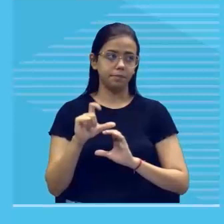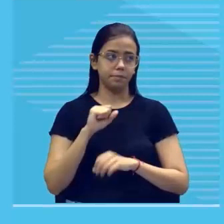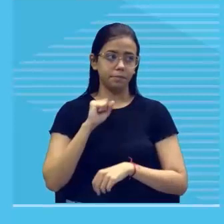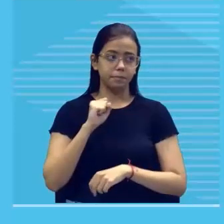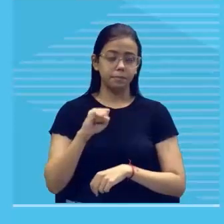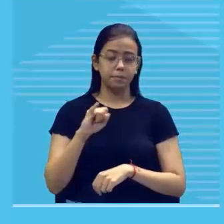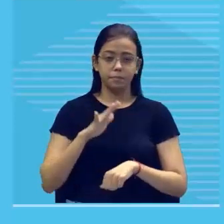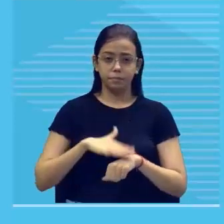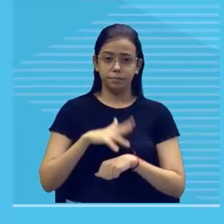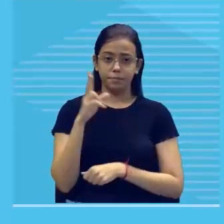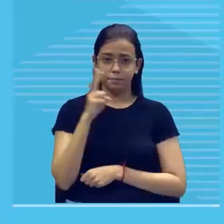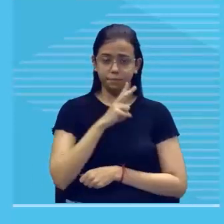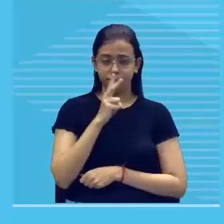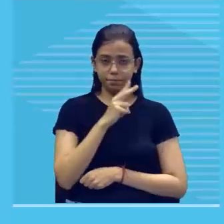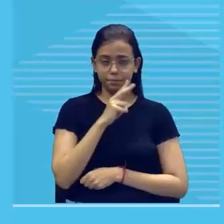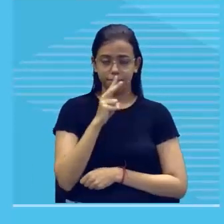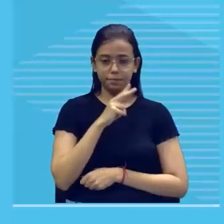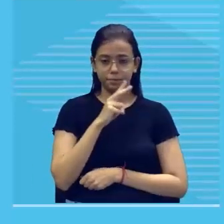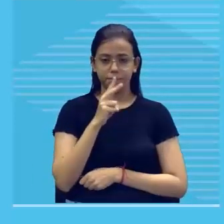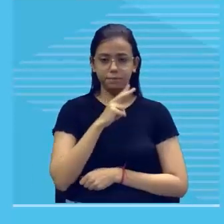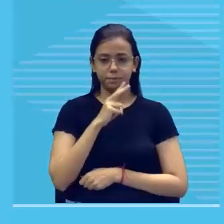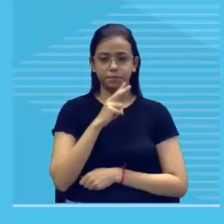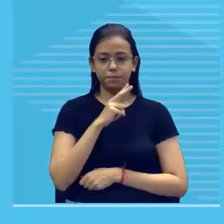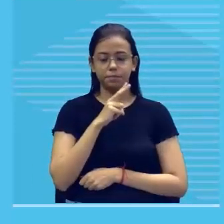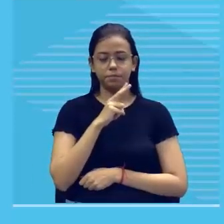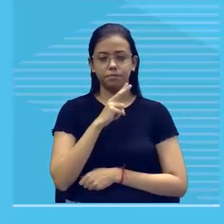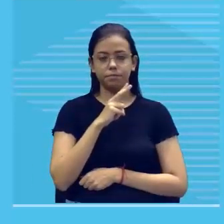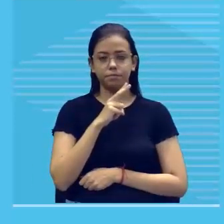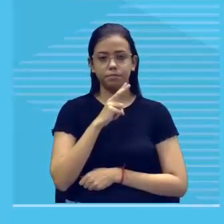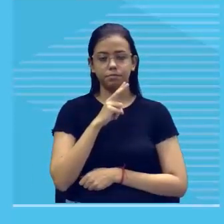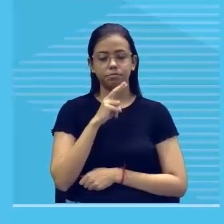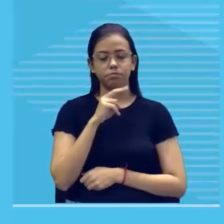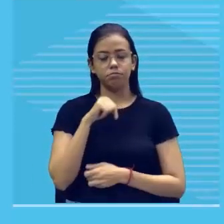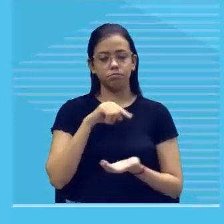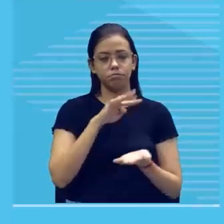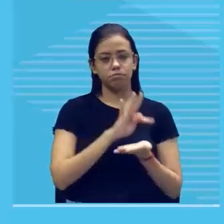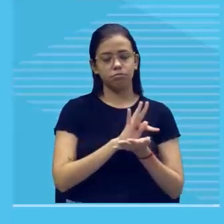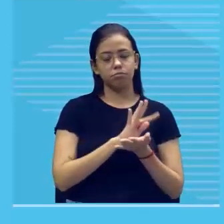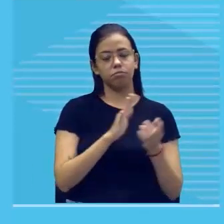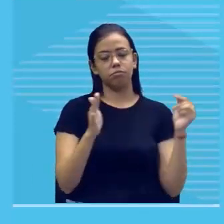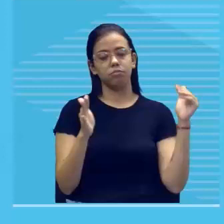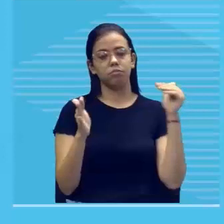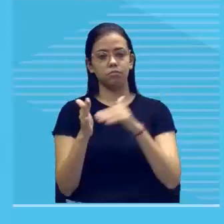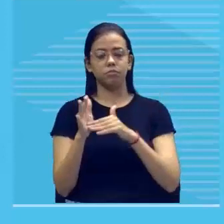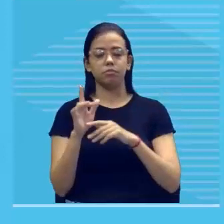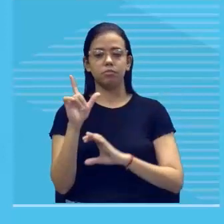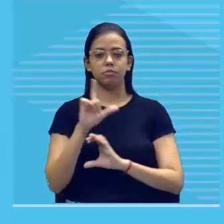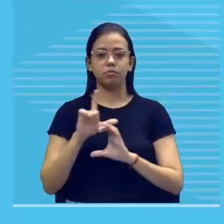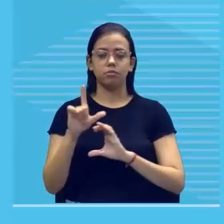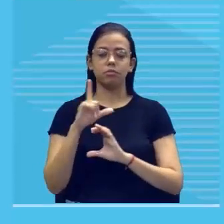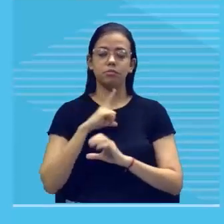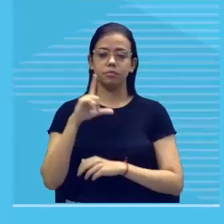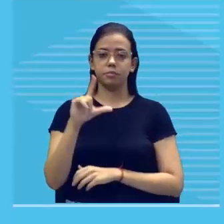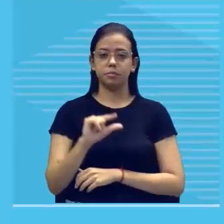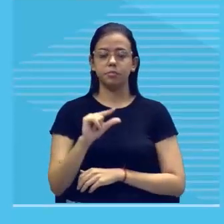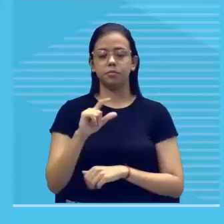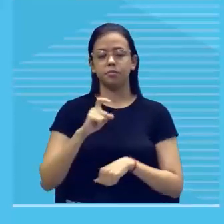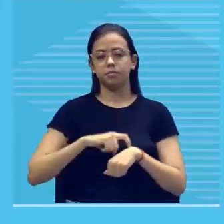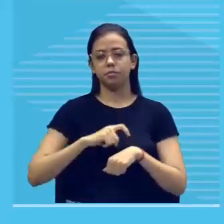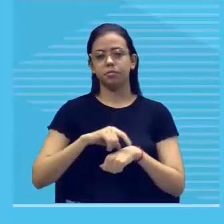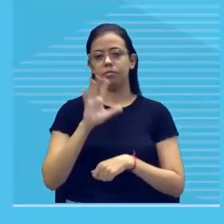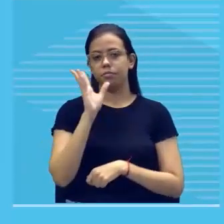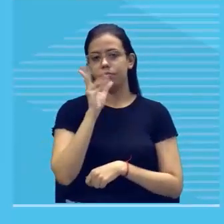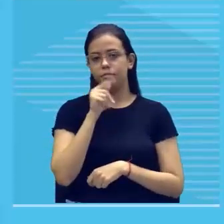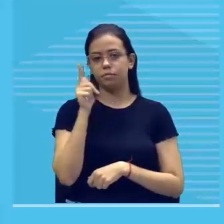maior a minha velocidade saindo de Teresina para Luís Correia menos tempo eu vou demorar para chegar em